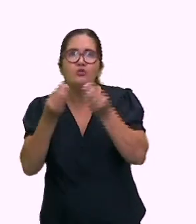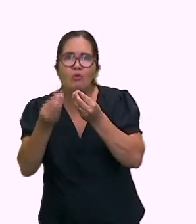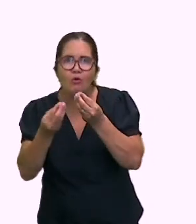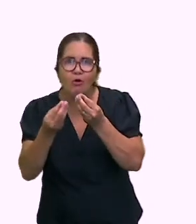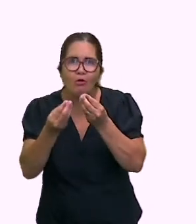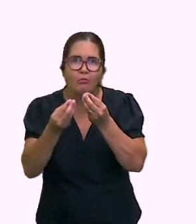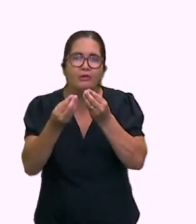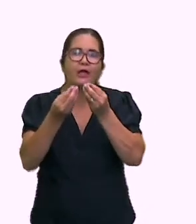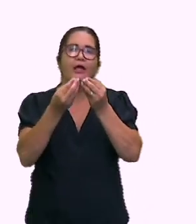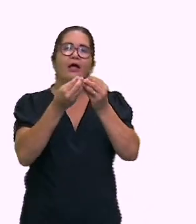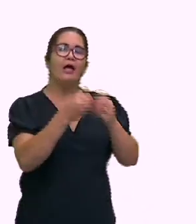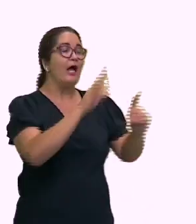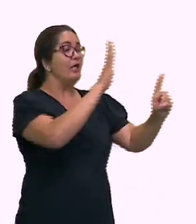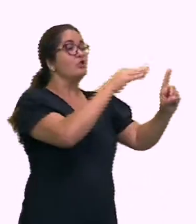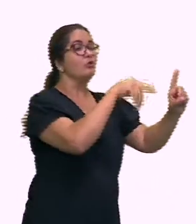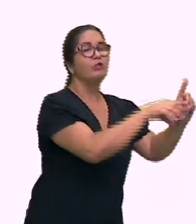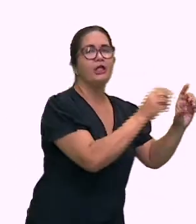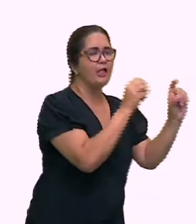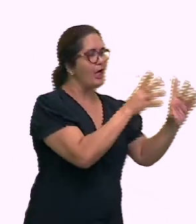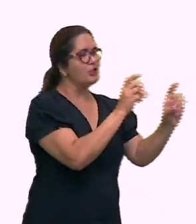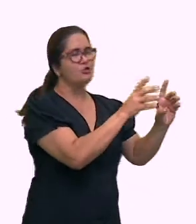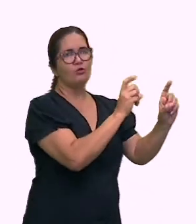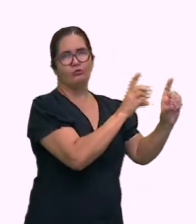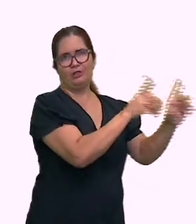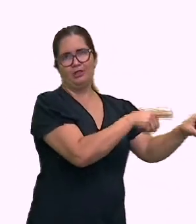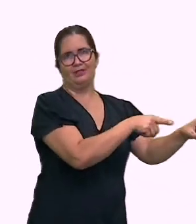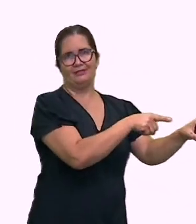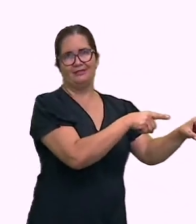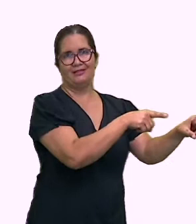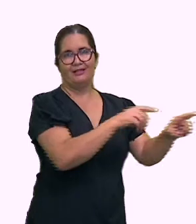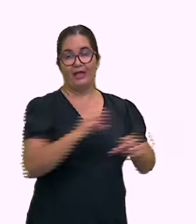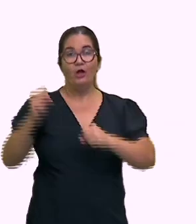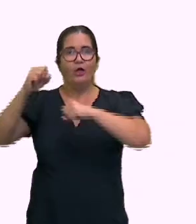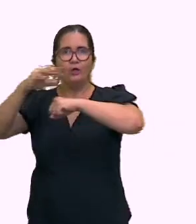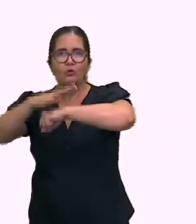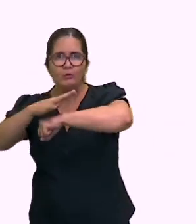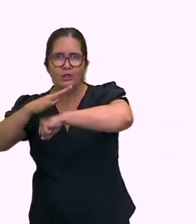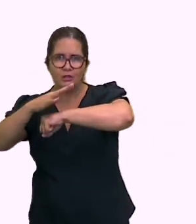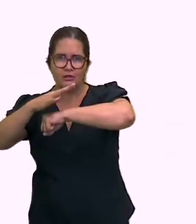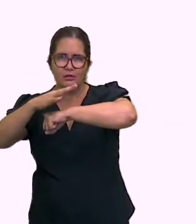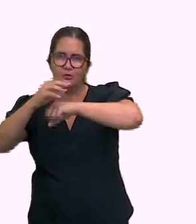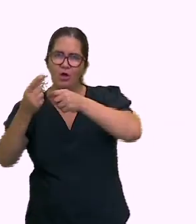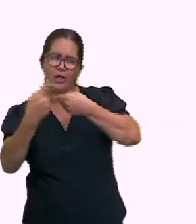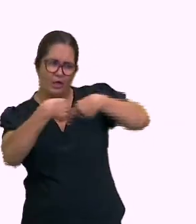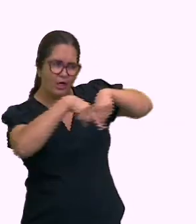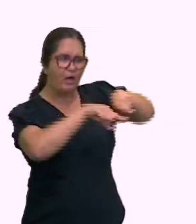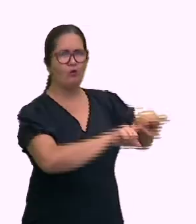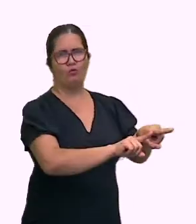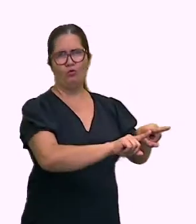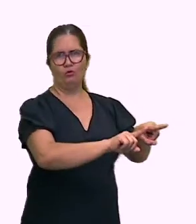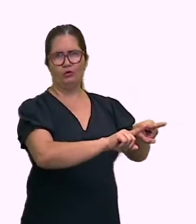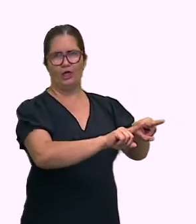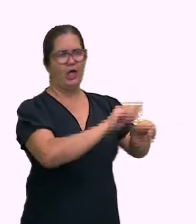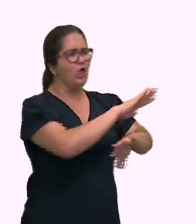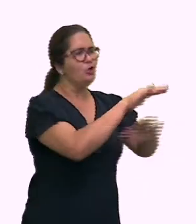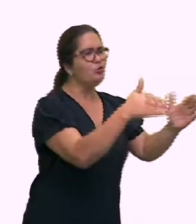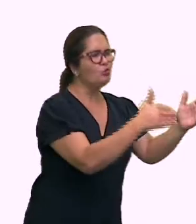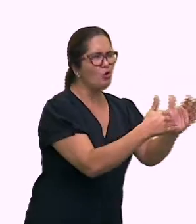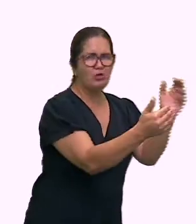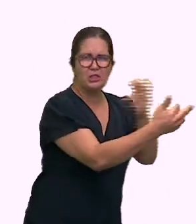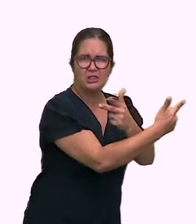demandas do iluminismo que ele combatia. Então, ele era contra todos